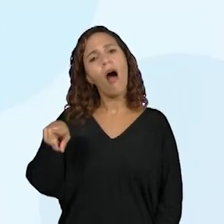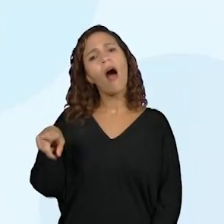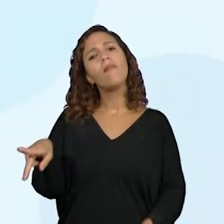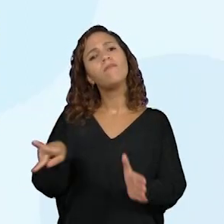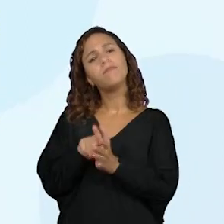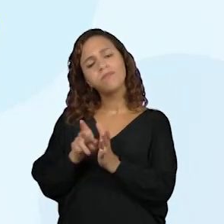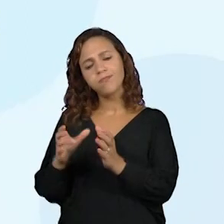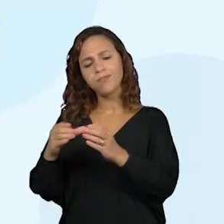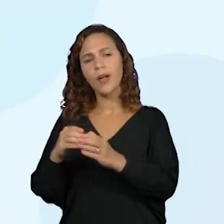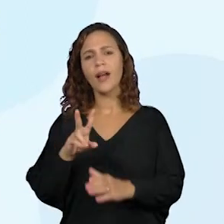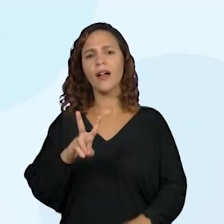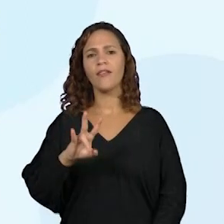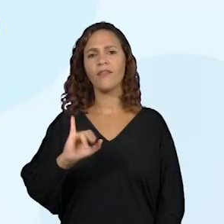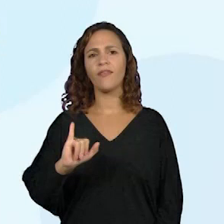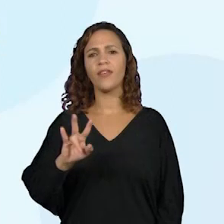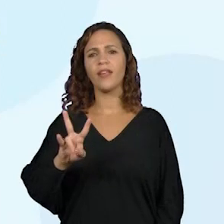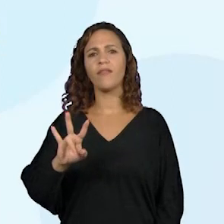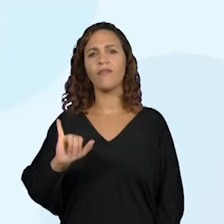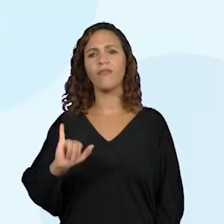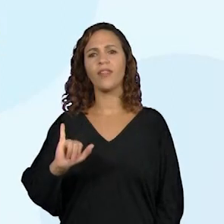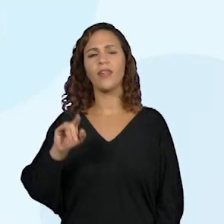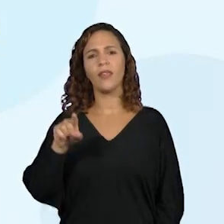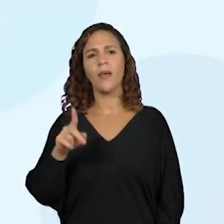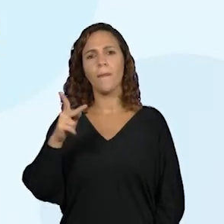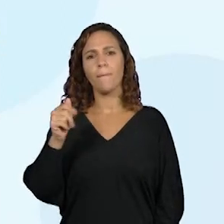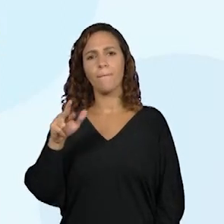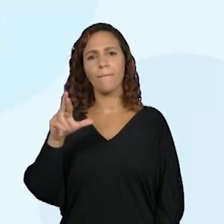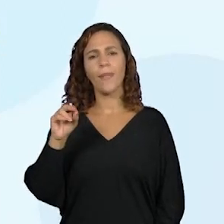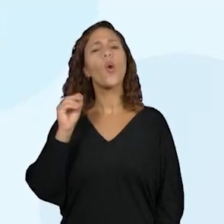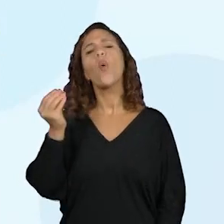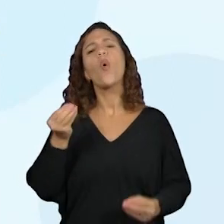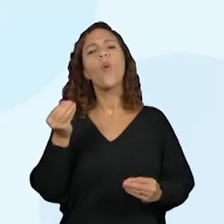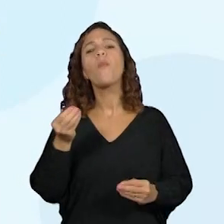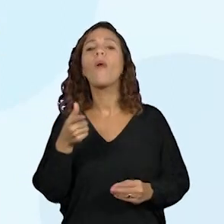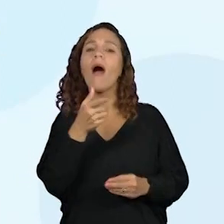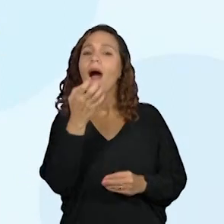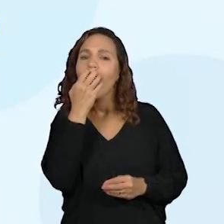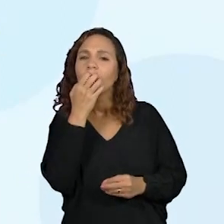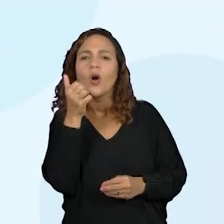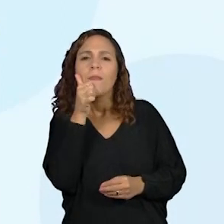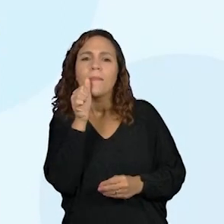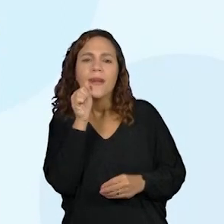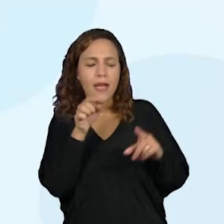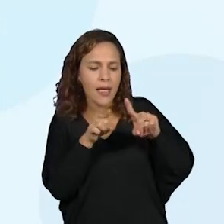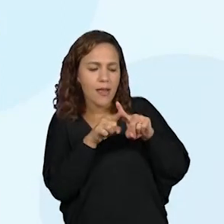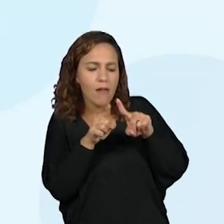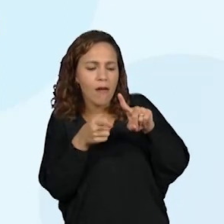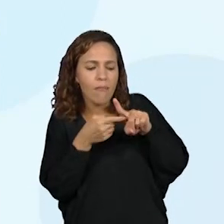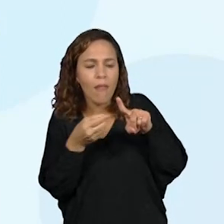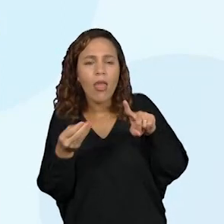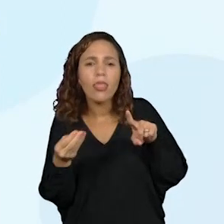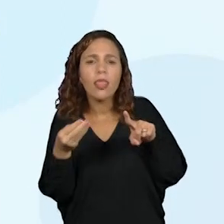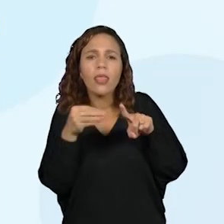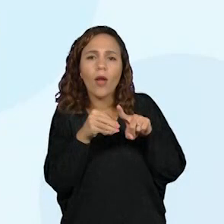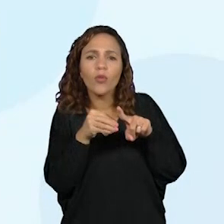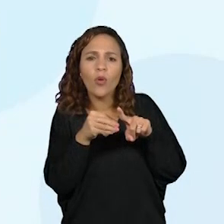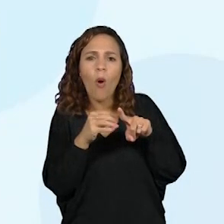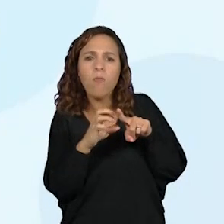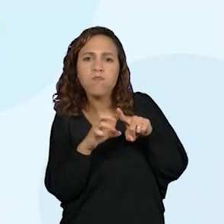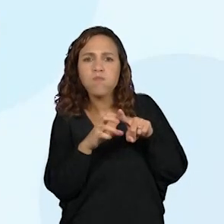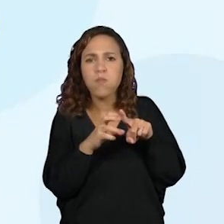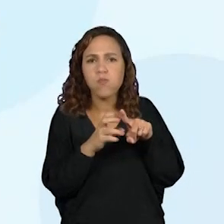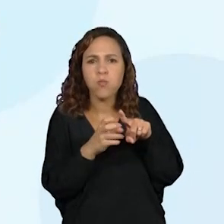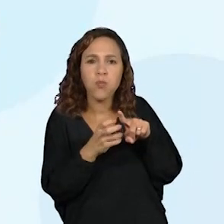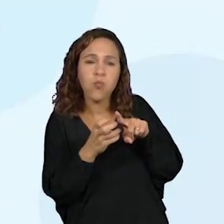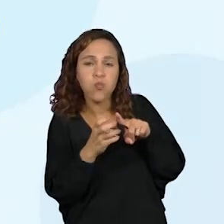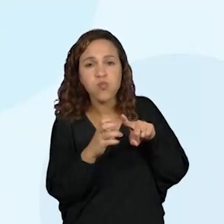os embriões desenvolvem-se dentro da barriga da mãe os filhotes após o nascimento